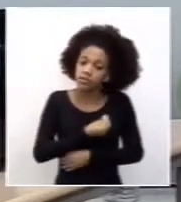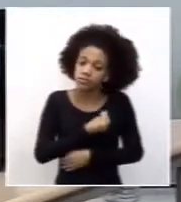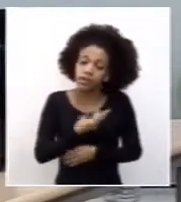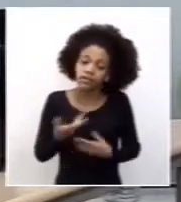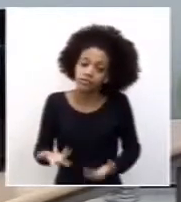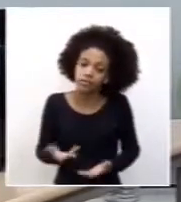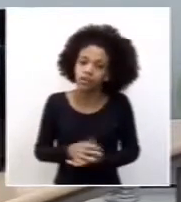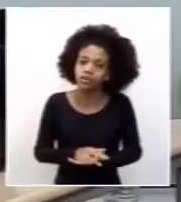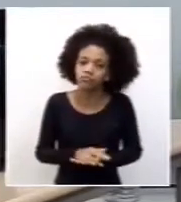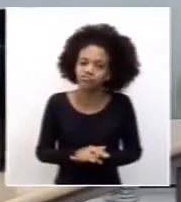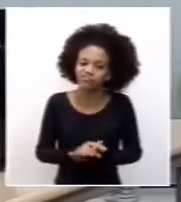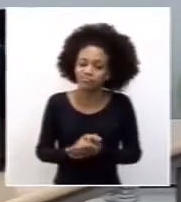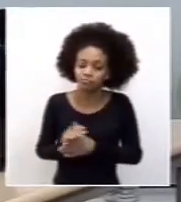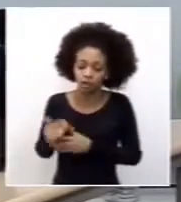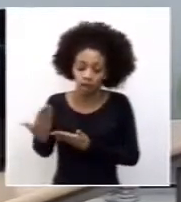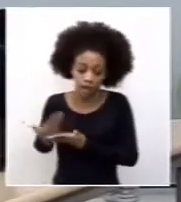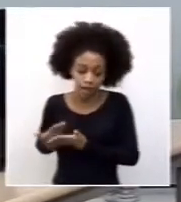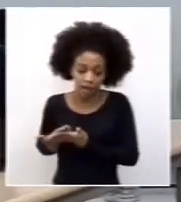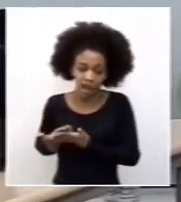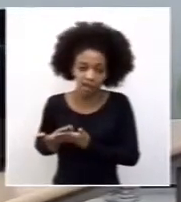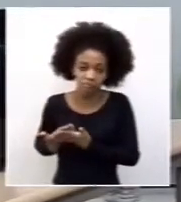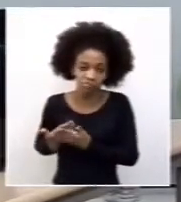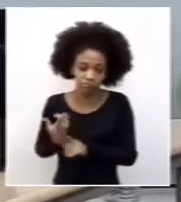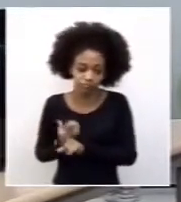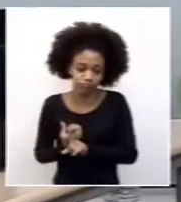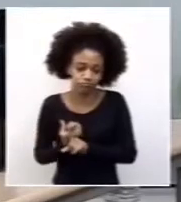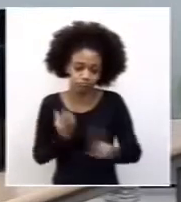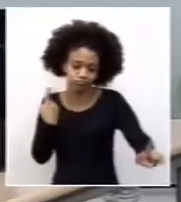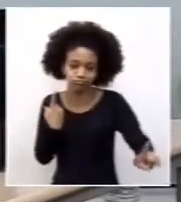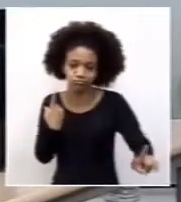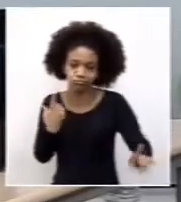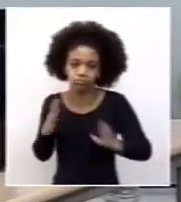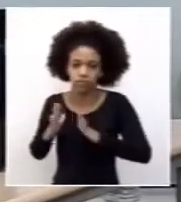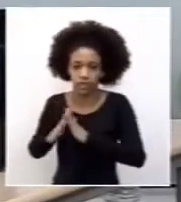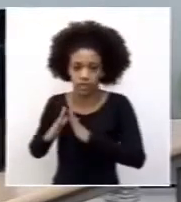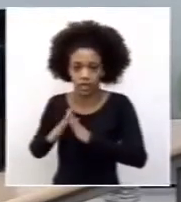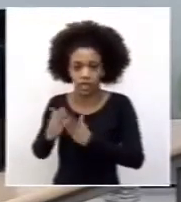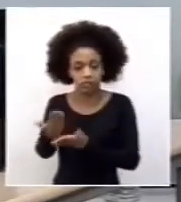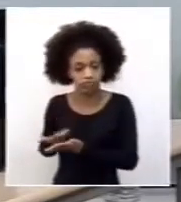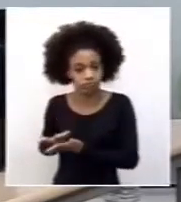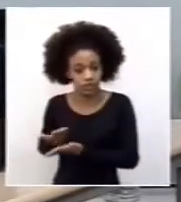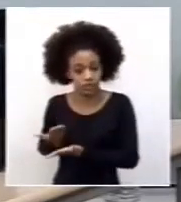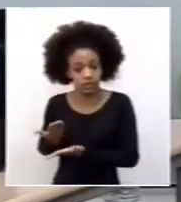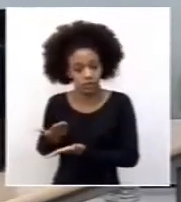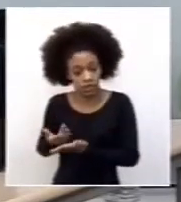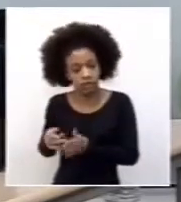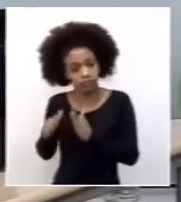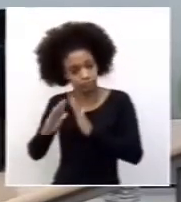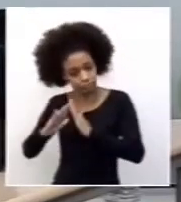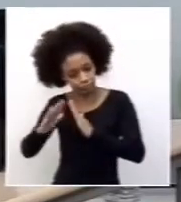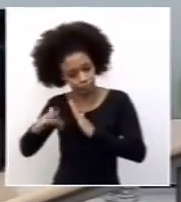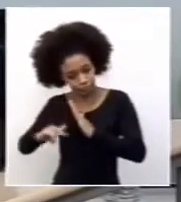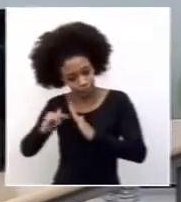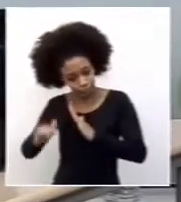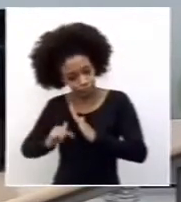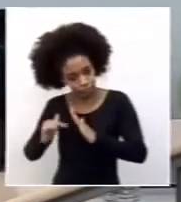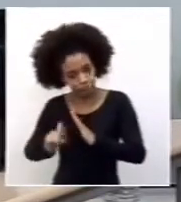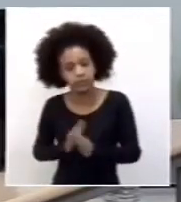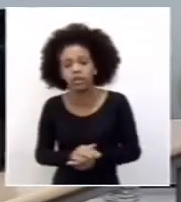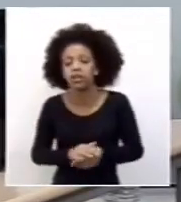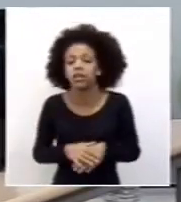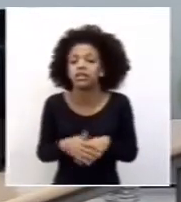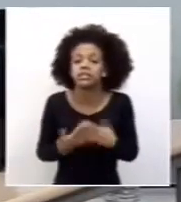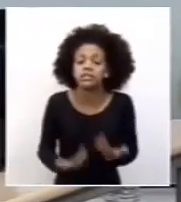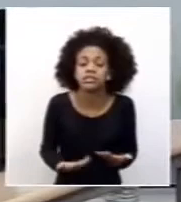de aula remota ou, né, esse distanciamento que você vai ter que interagir com os recursos tecnológicos. Então, aí o professor ele